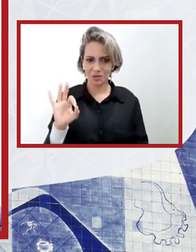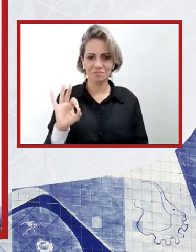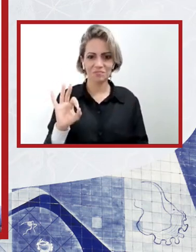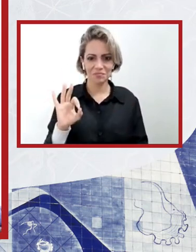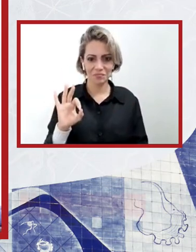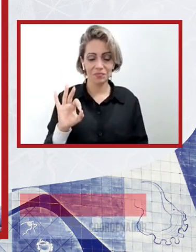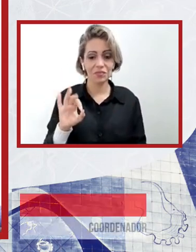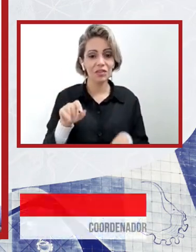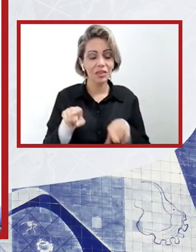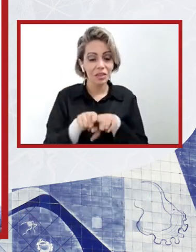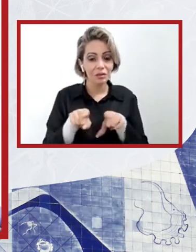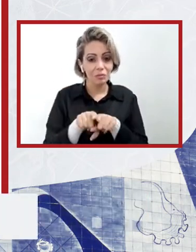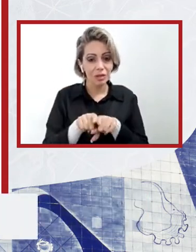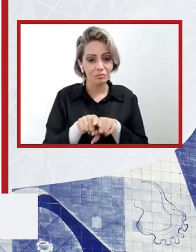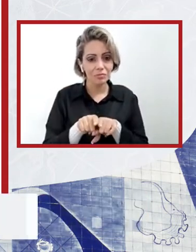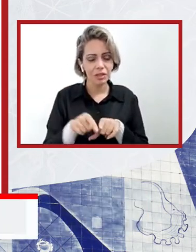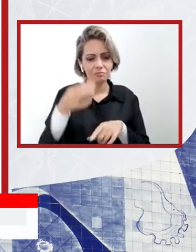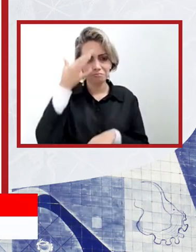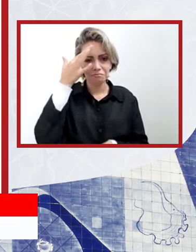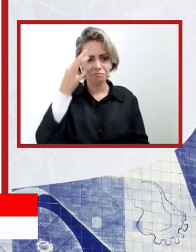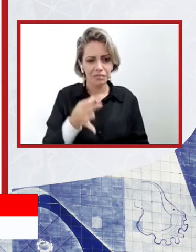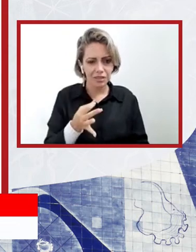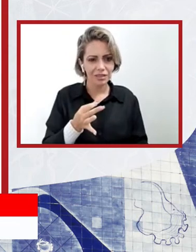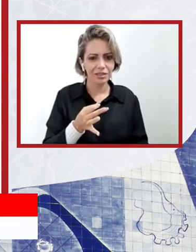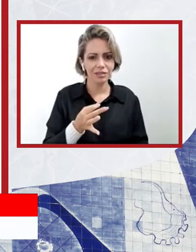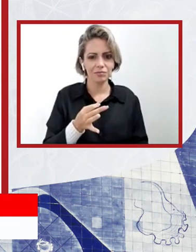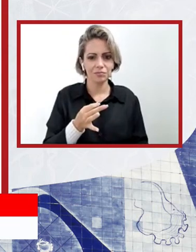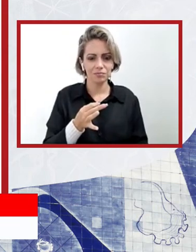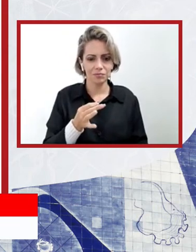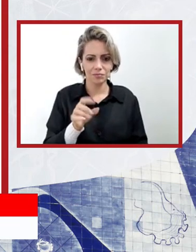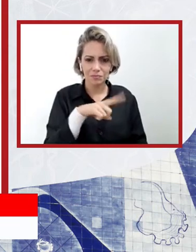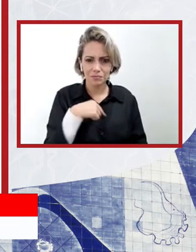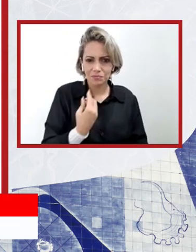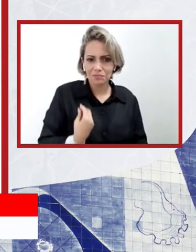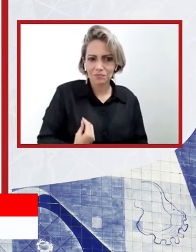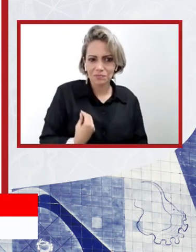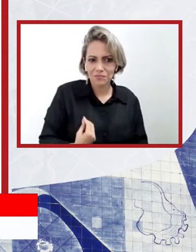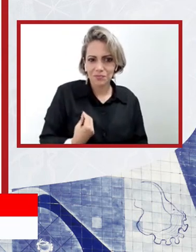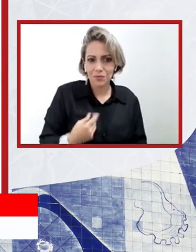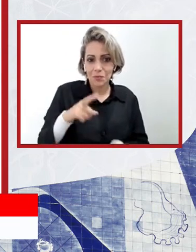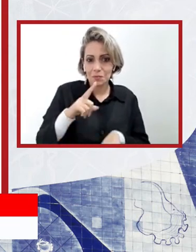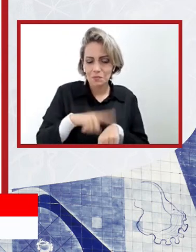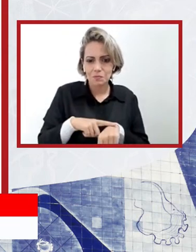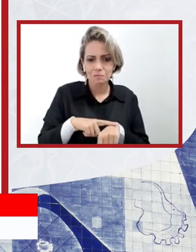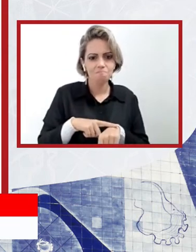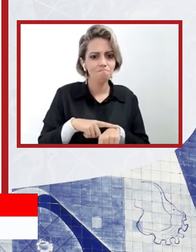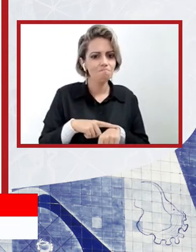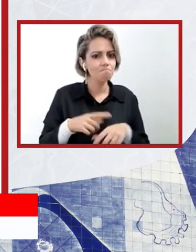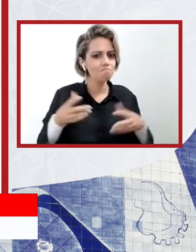e tenho certeza de que vamos viver uns momentos muito, muito enriquecedores